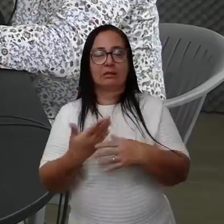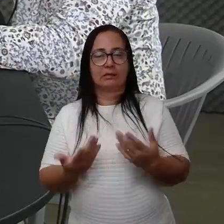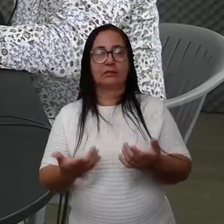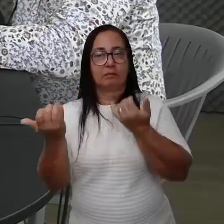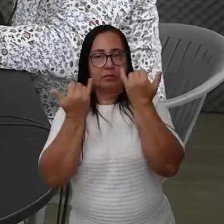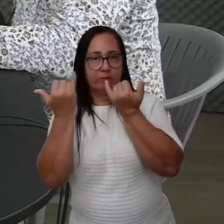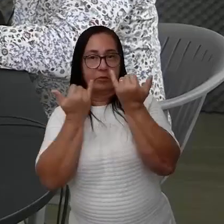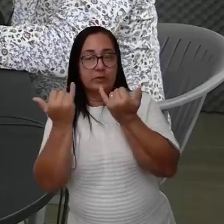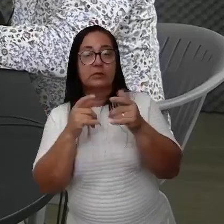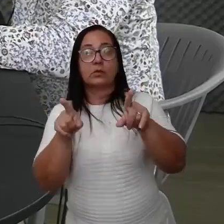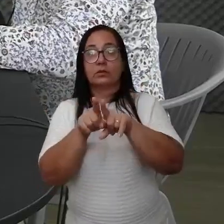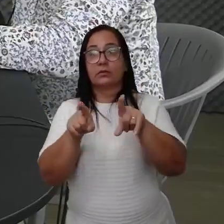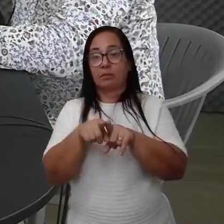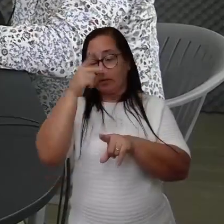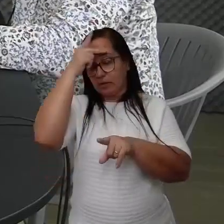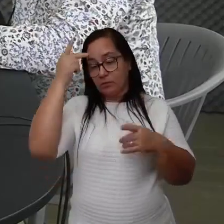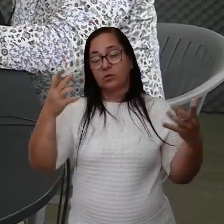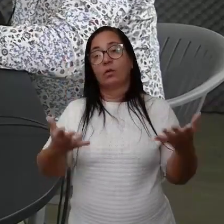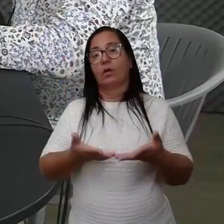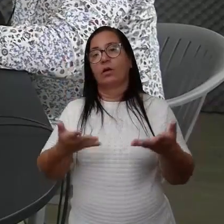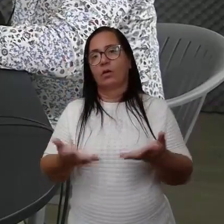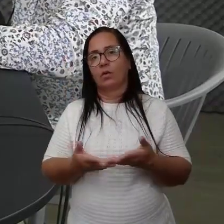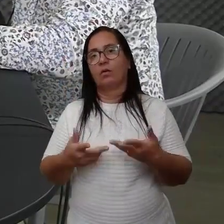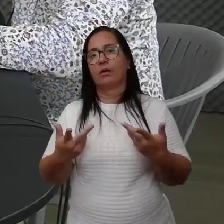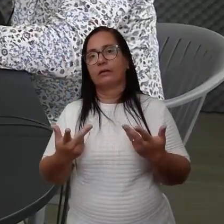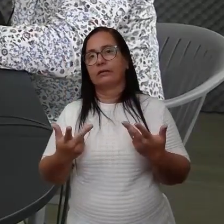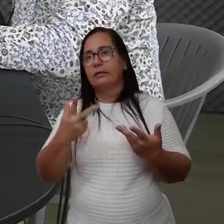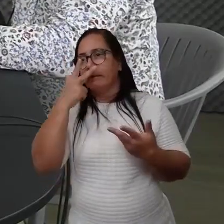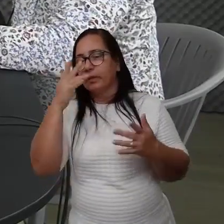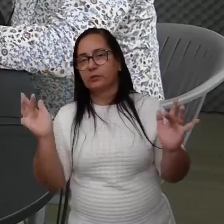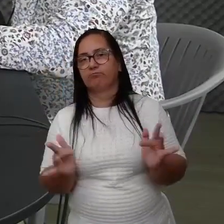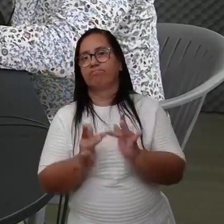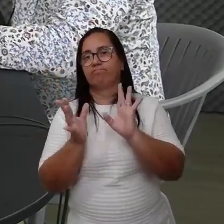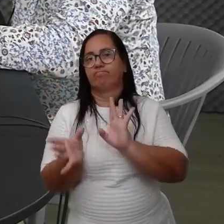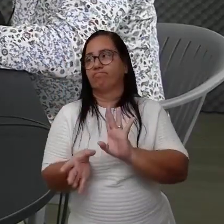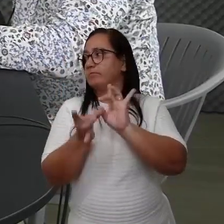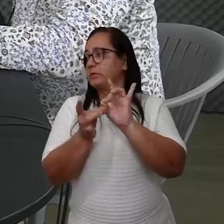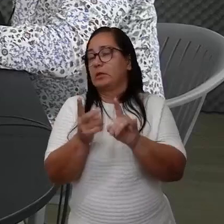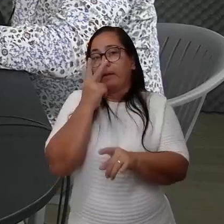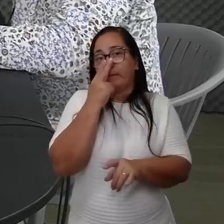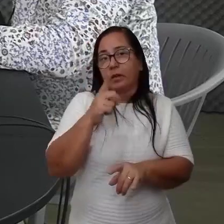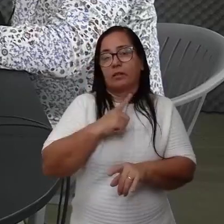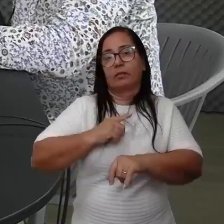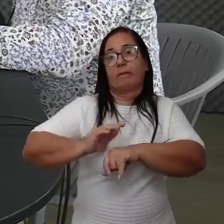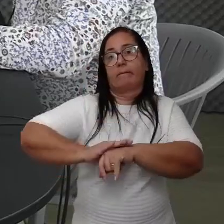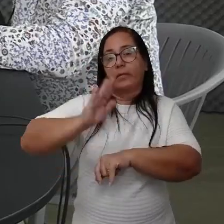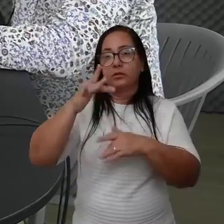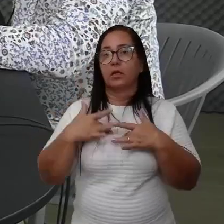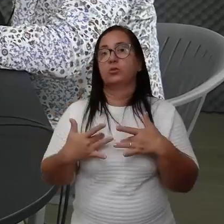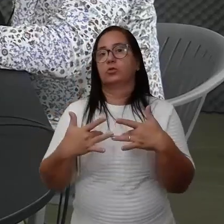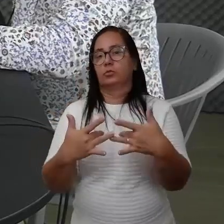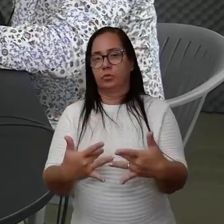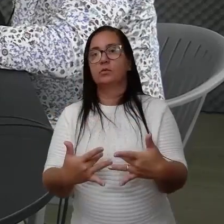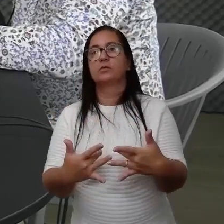Aí, por outro lado, essa geração ficou comprometida numa coisa que a gente tinha mais, que era aquela disposição com